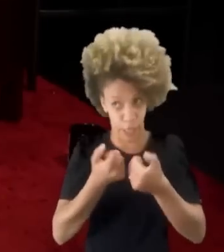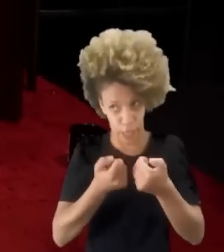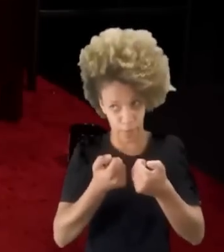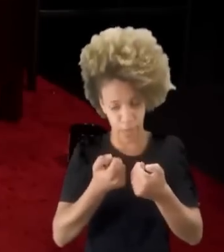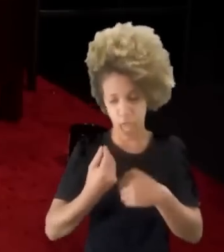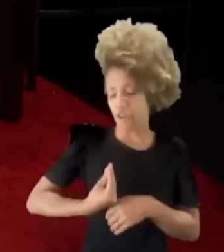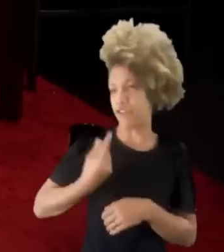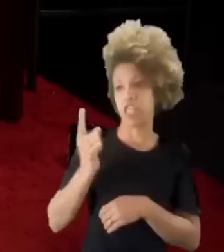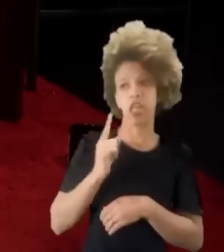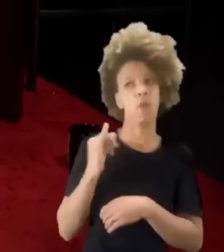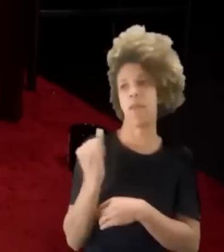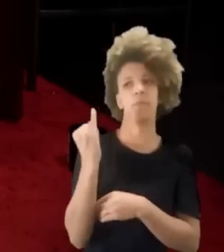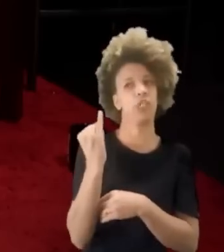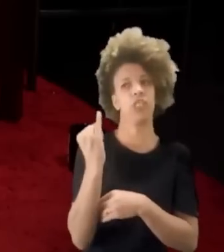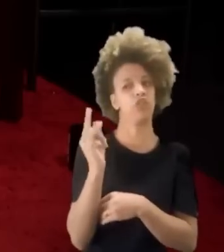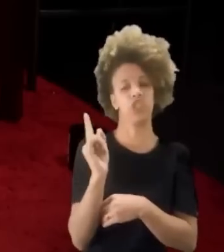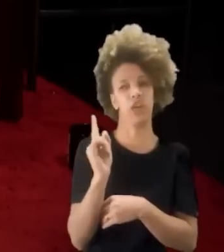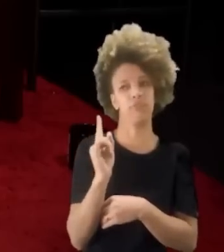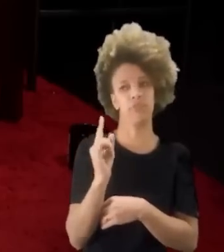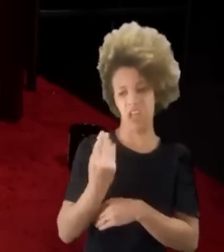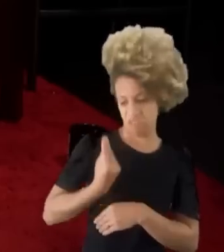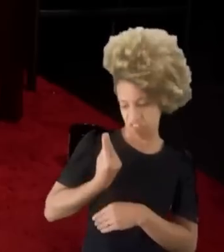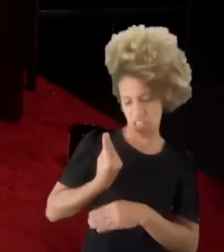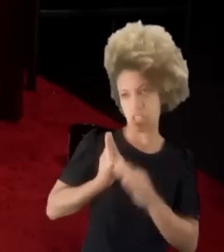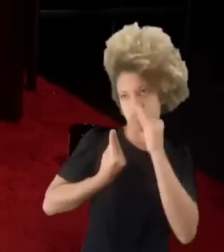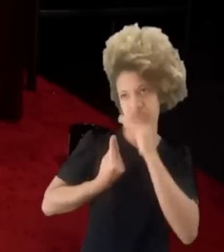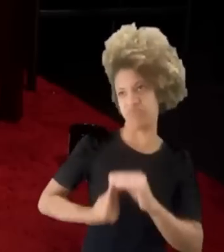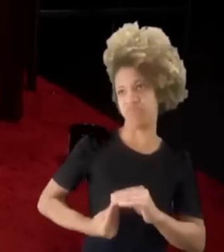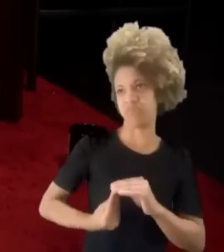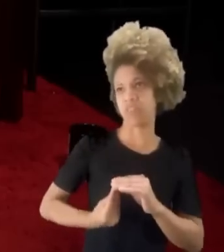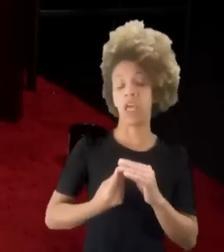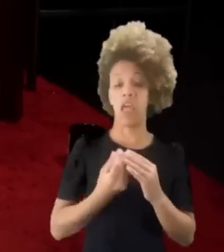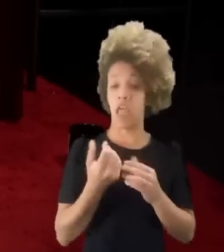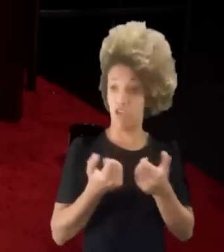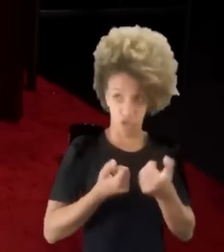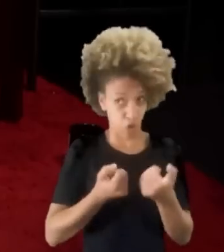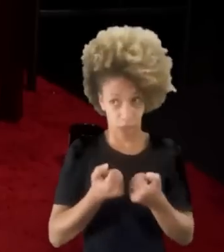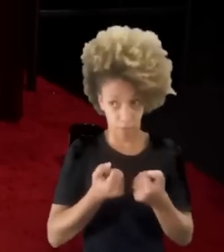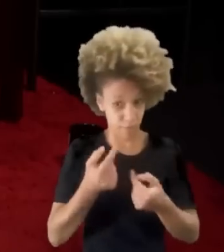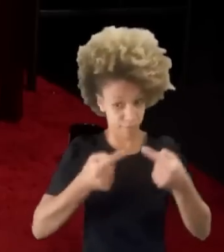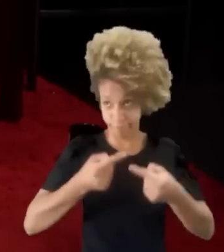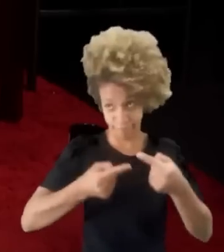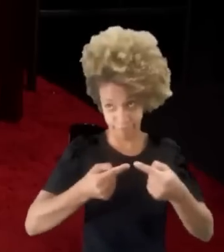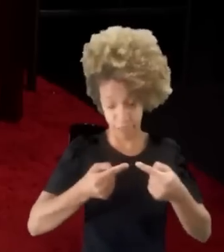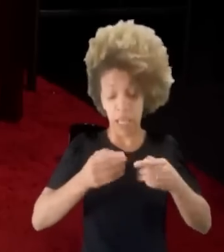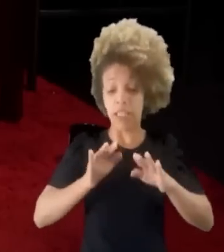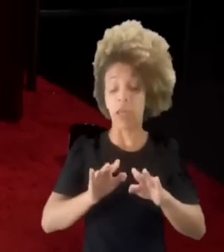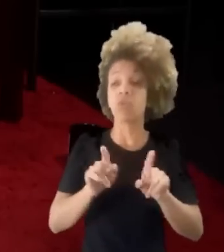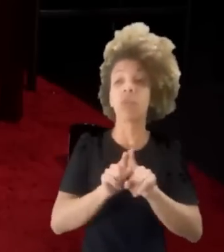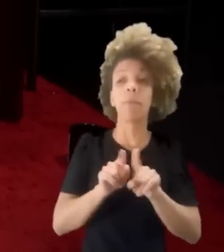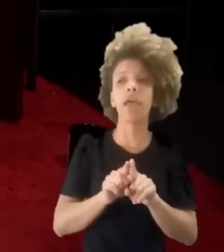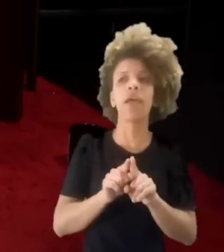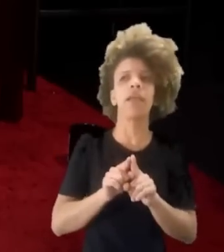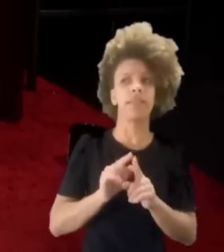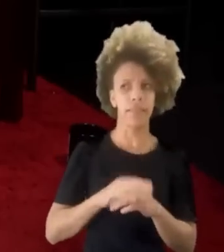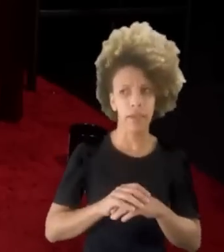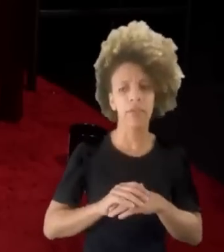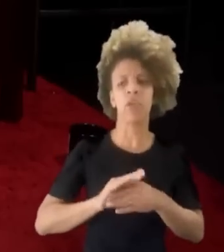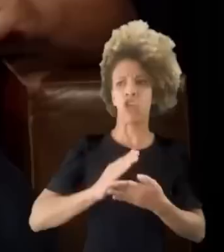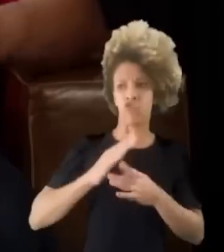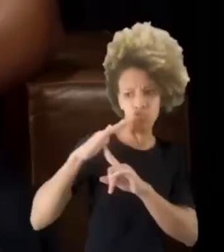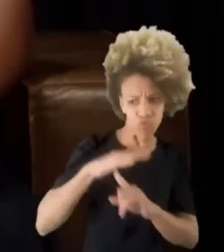e a vida não é tão importante isso é um videogame a vida não é tão importante certo então assim ó e outra tem coisa de tortura